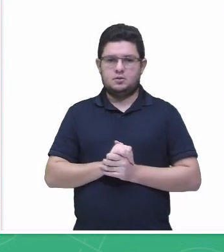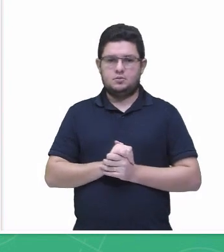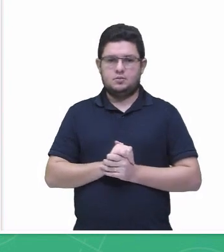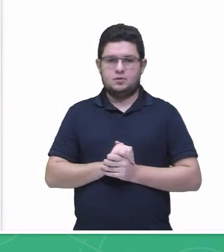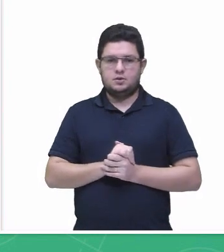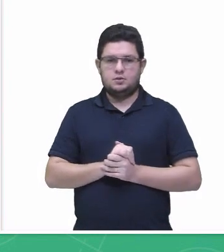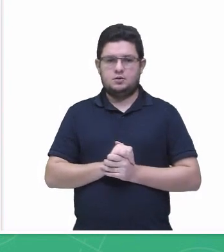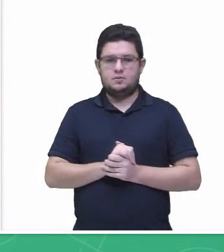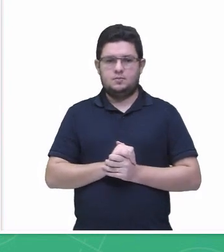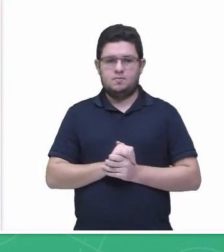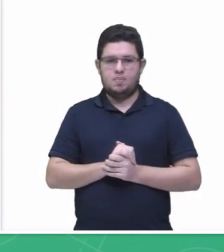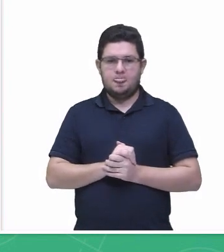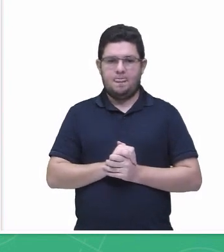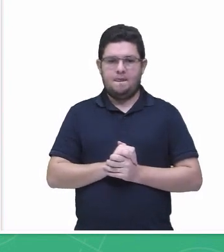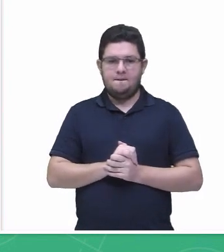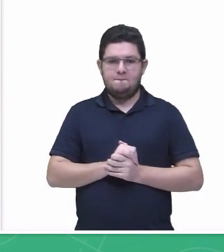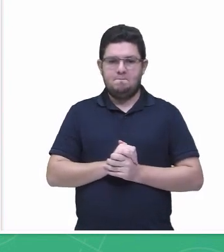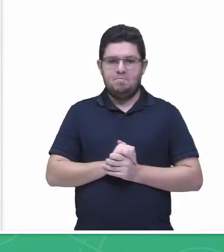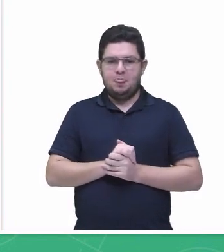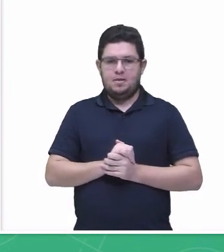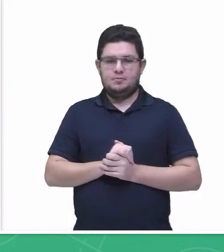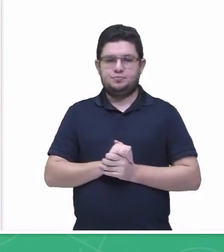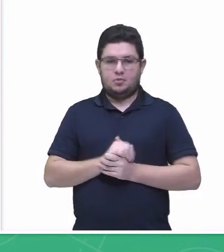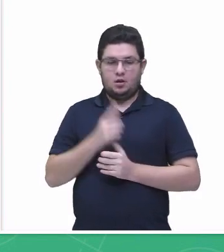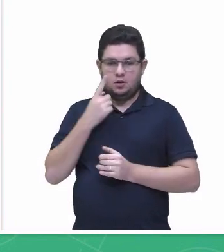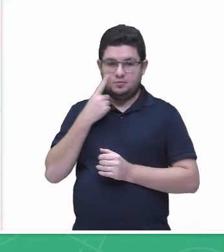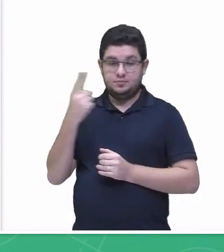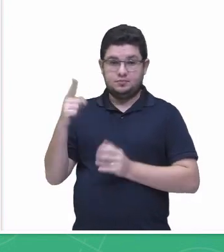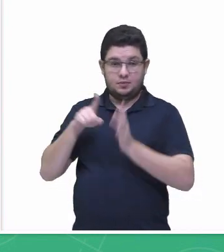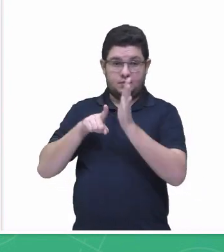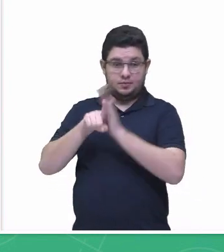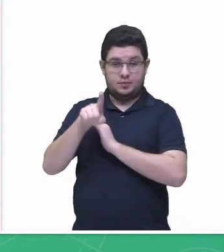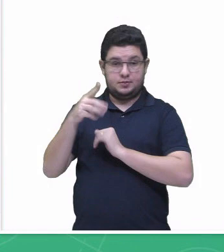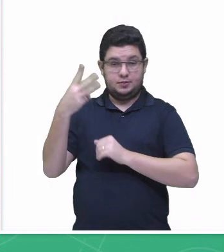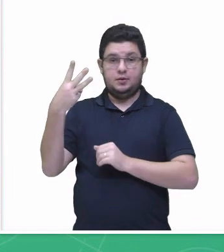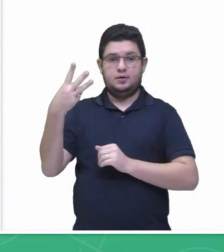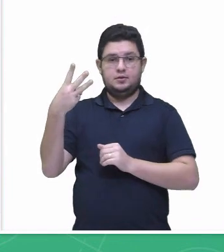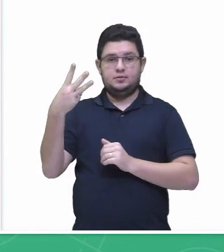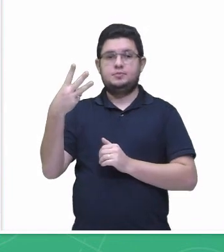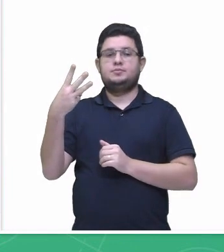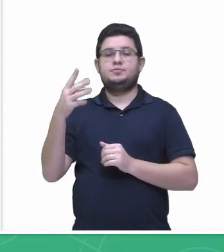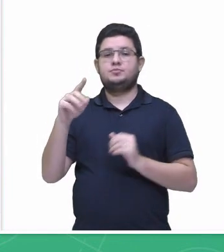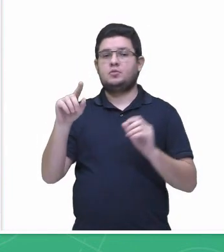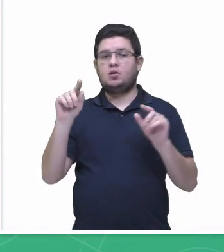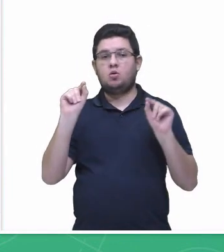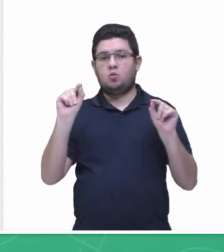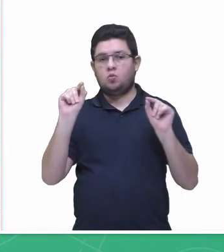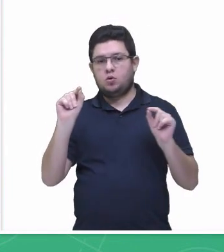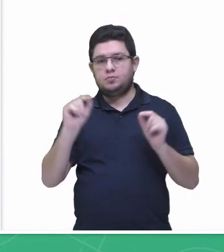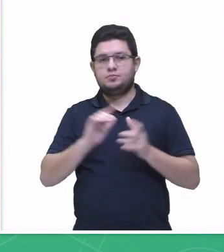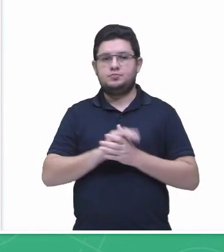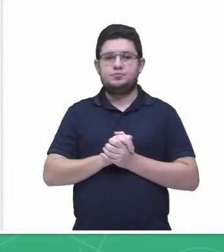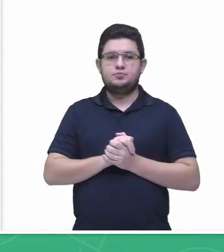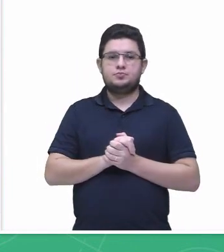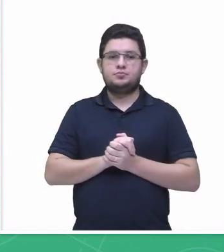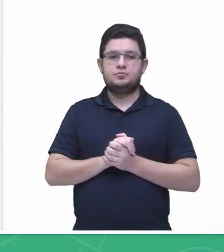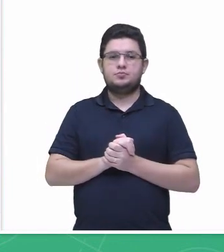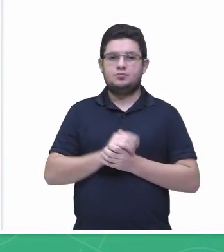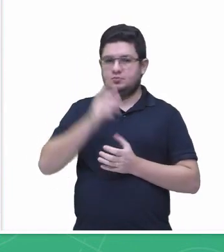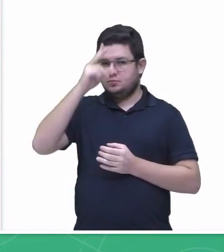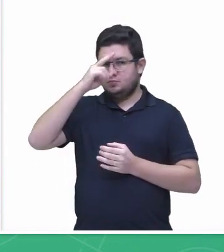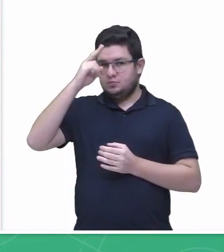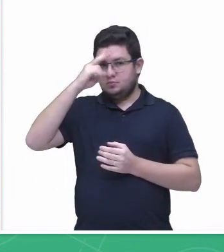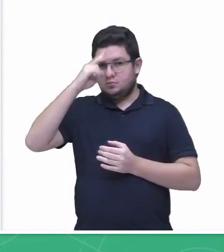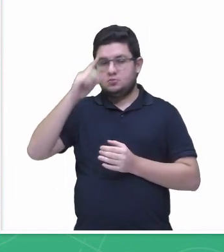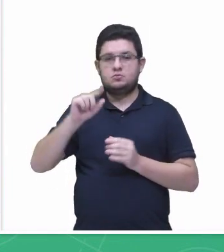Muito bem, pessoal, vamos aqui à nossa questão número 3, né? Ela diz o seguinte: quando Fahrenheit